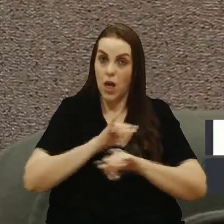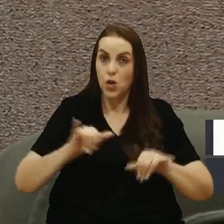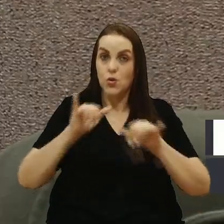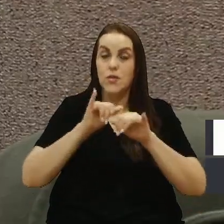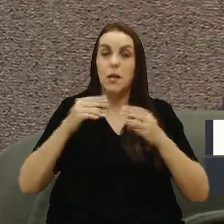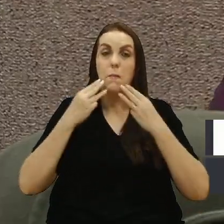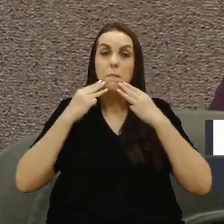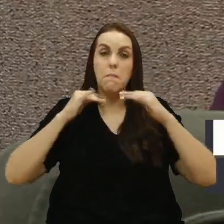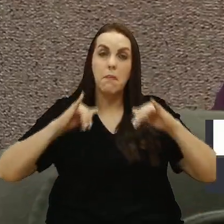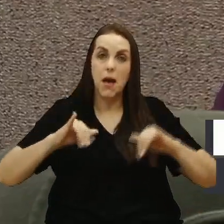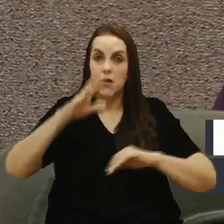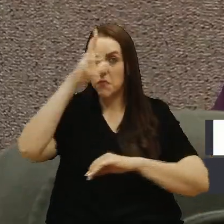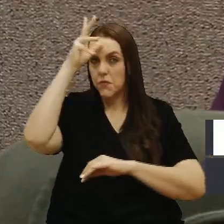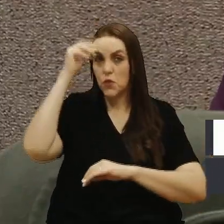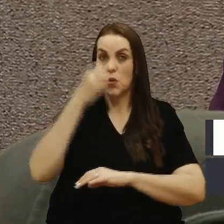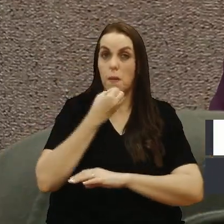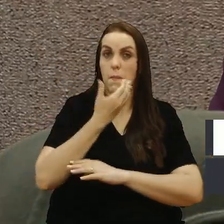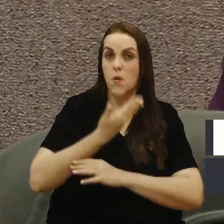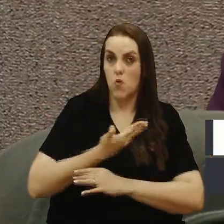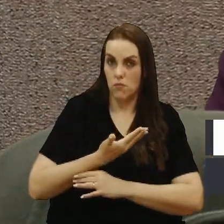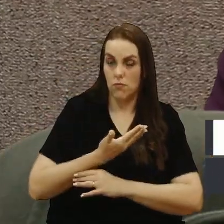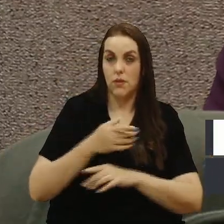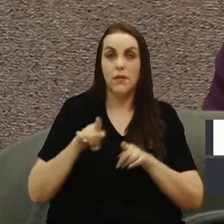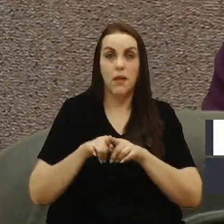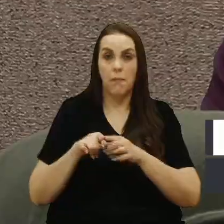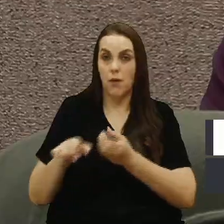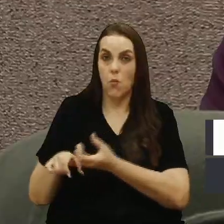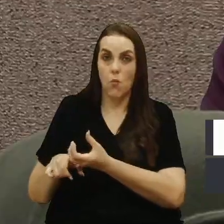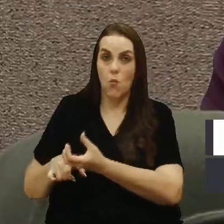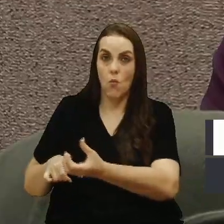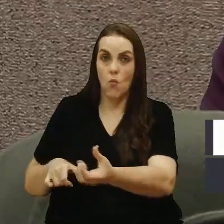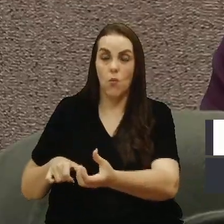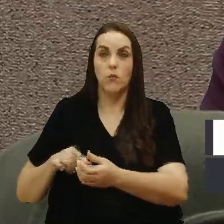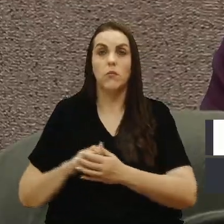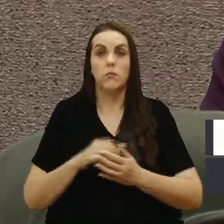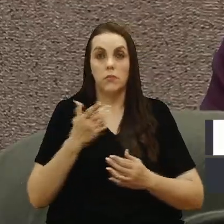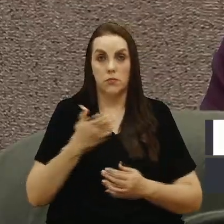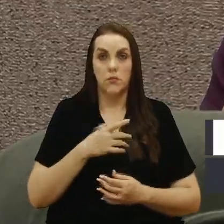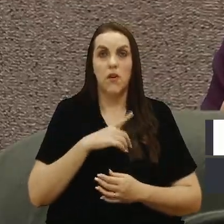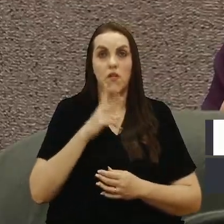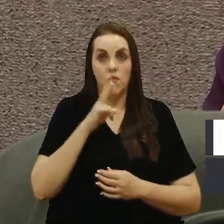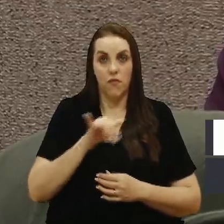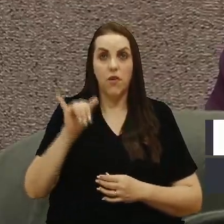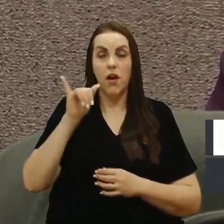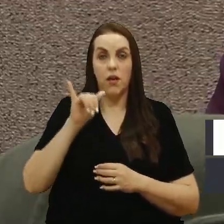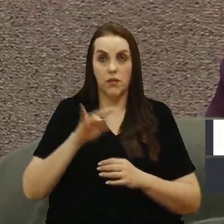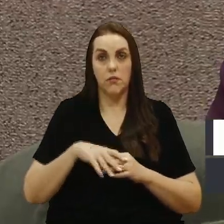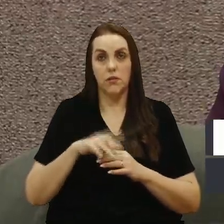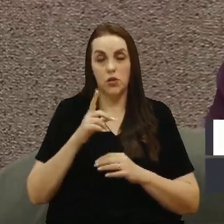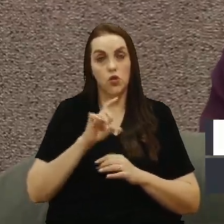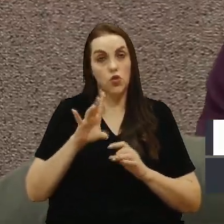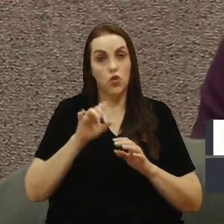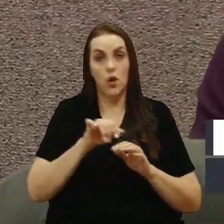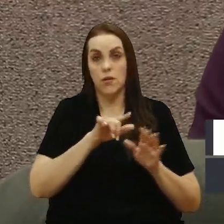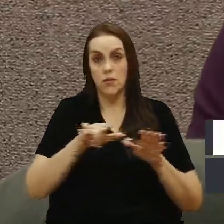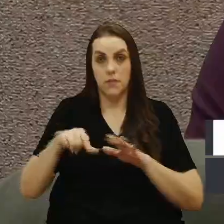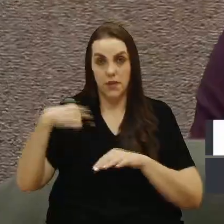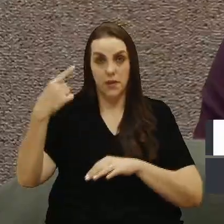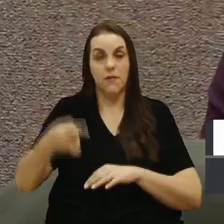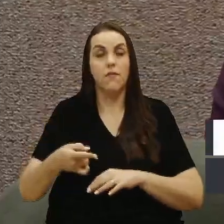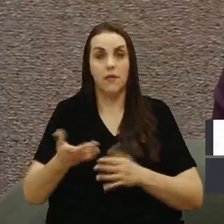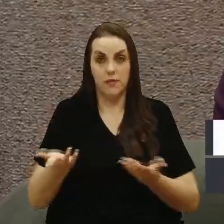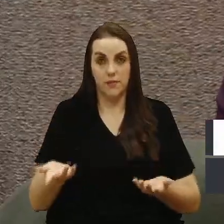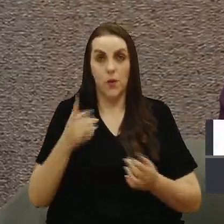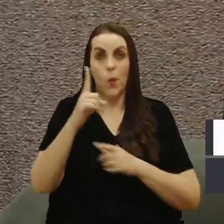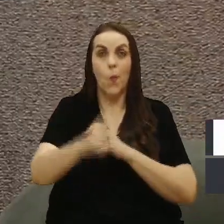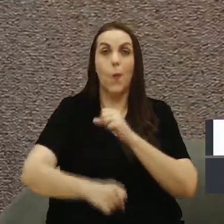muito bom. Assim como Canaliza Caxias, que teve baile o ano passado, em abril, vai ser lançada a licitação só na semana que vem. A gente está falando de um